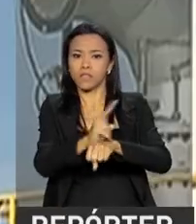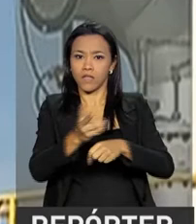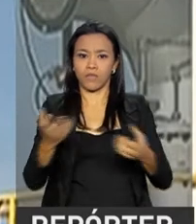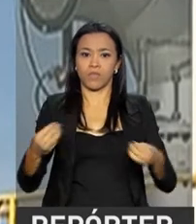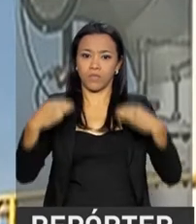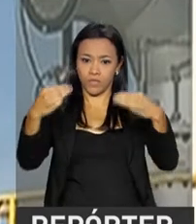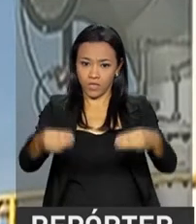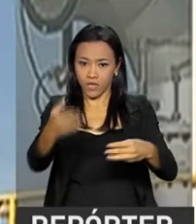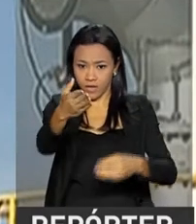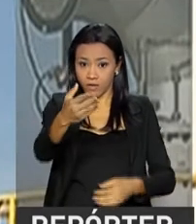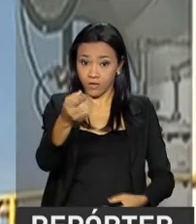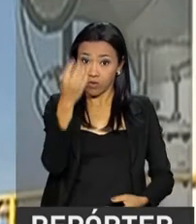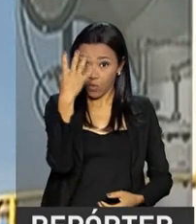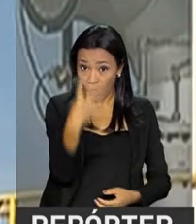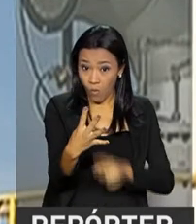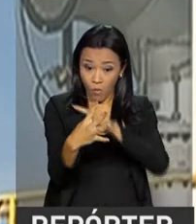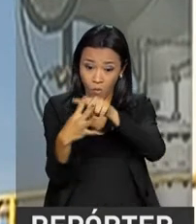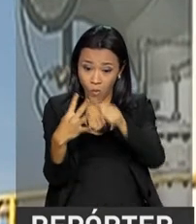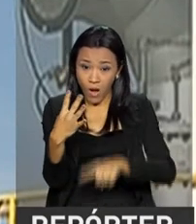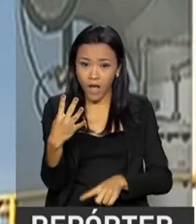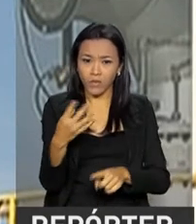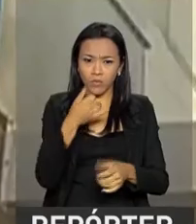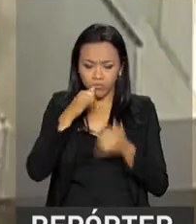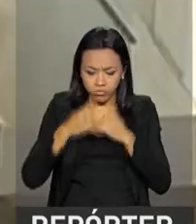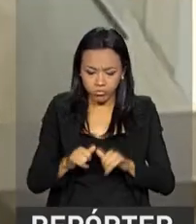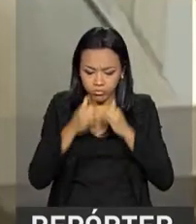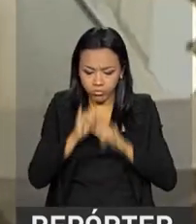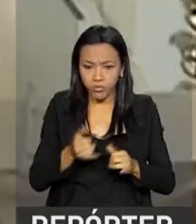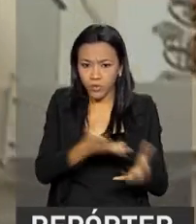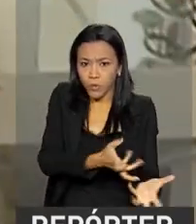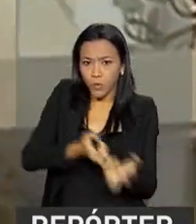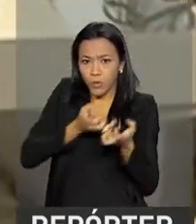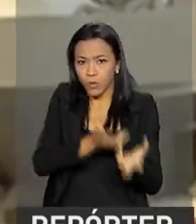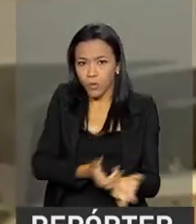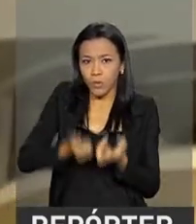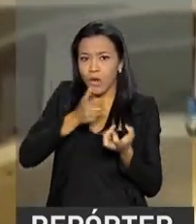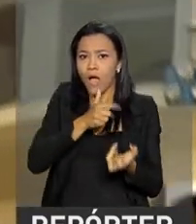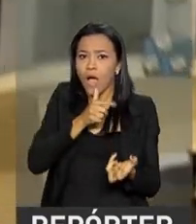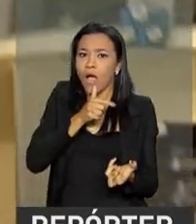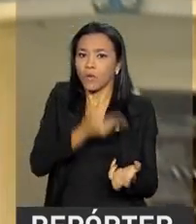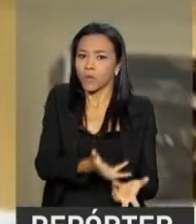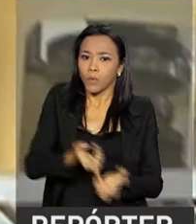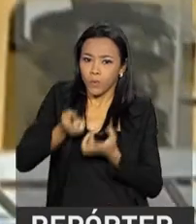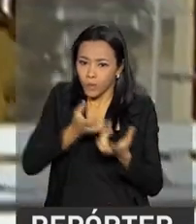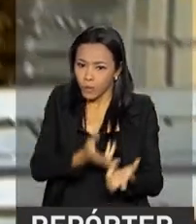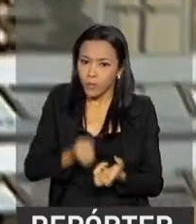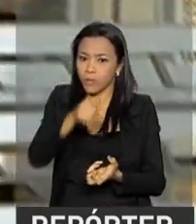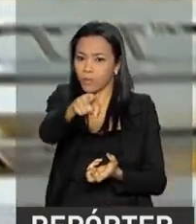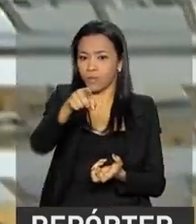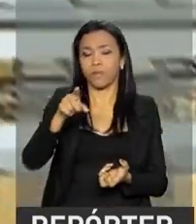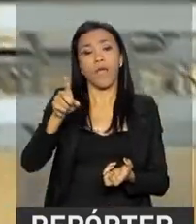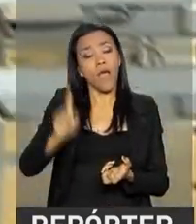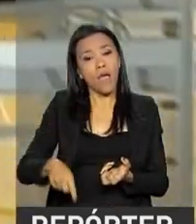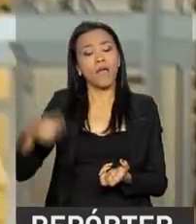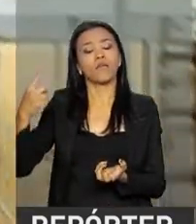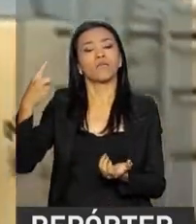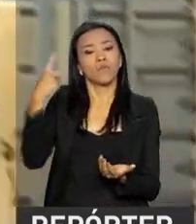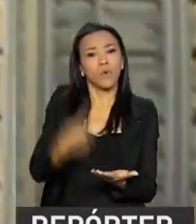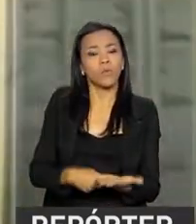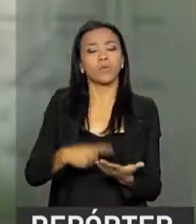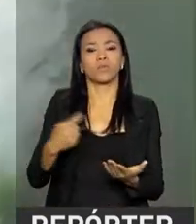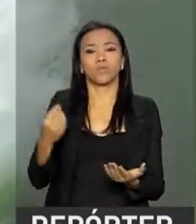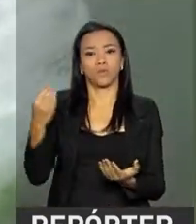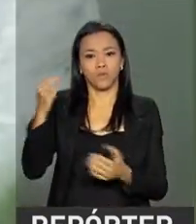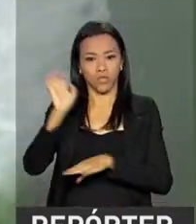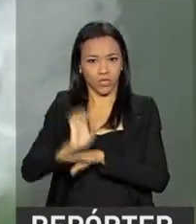são quatro conjuntos de motobombas com capacidade para dois mil litros por segundo é a segunda parceria do tipo firmado entre o governo de são paulo